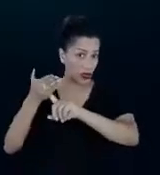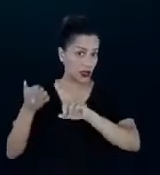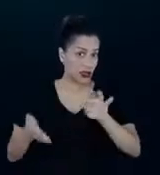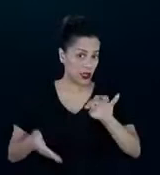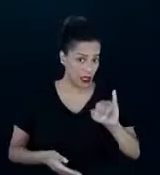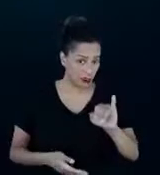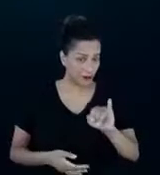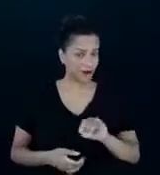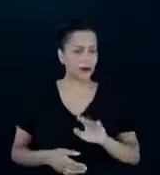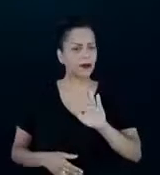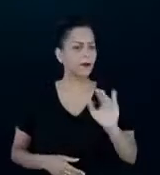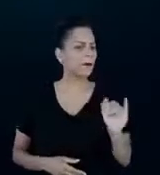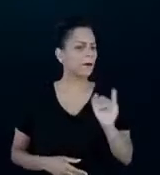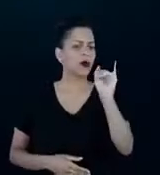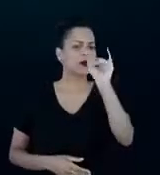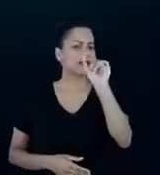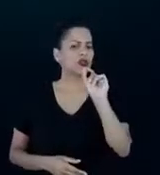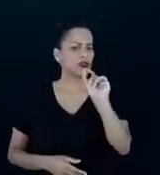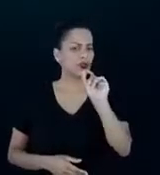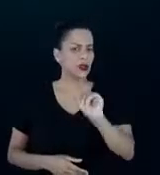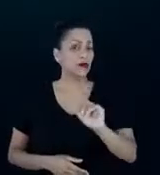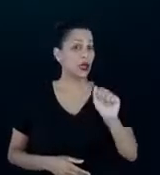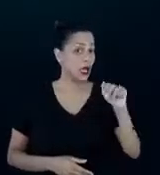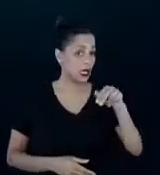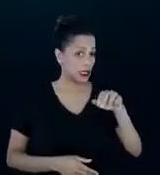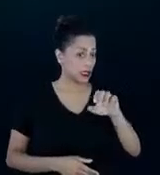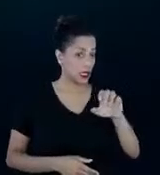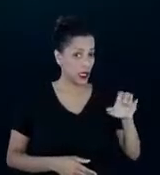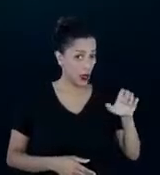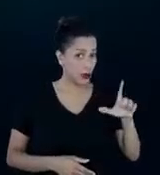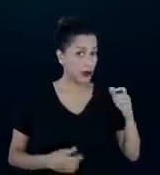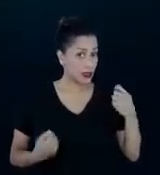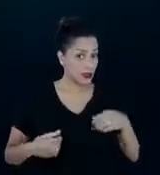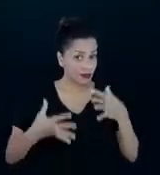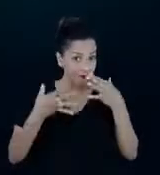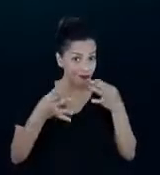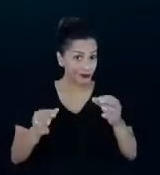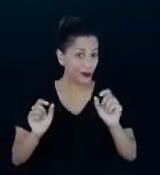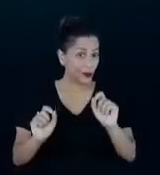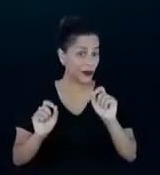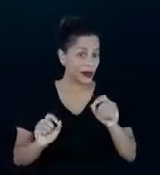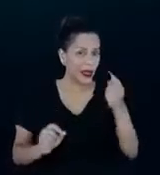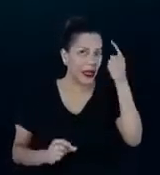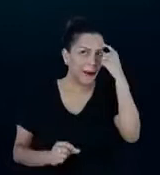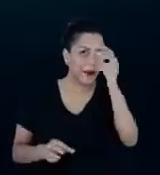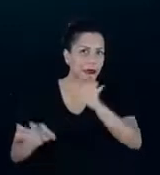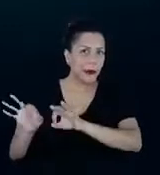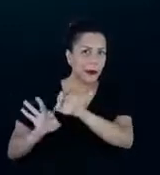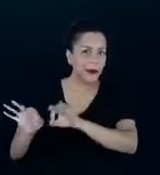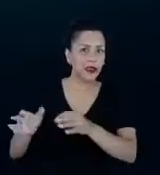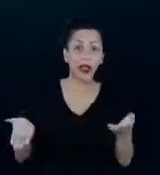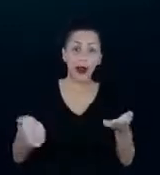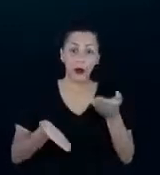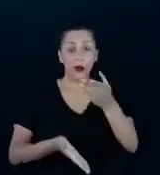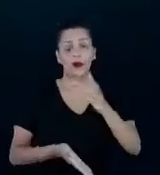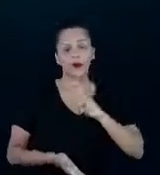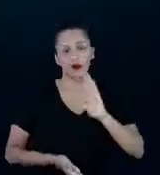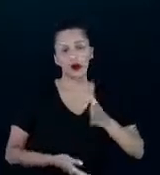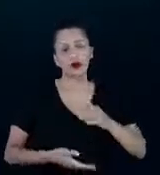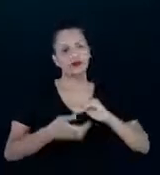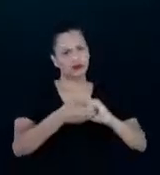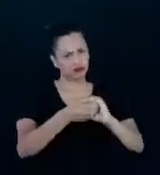está aqui, que eu acho que isso é uma coisa que a ANEEL precisa atentar quando pensa num projeto, quando elabora, e aí eu cumprimento a